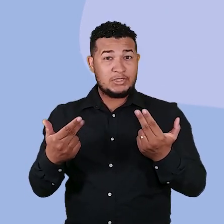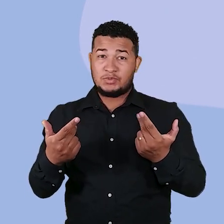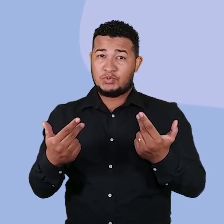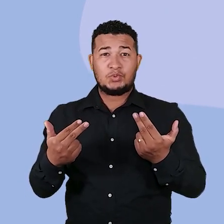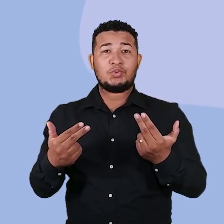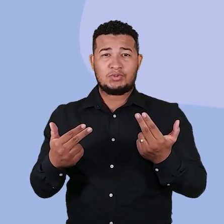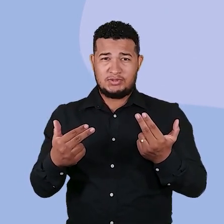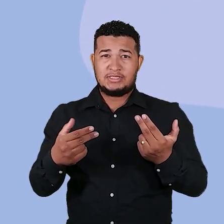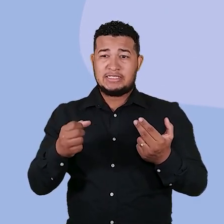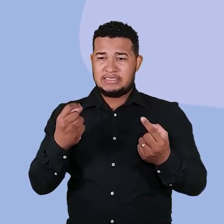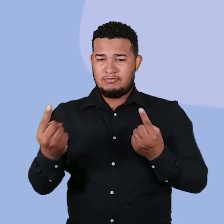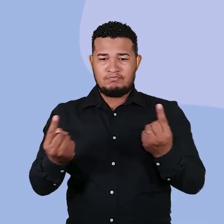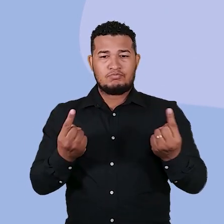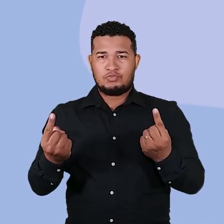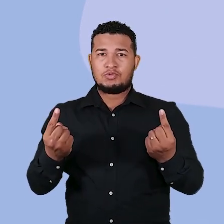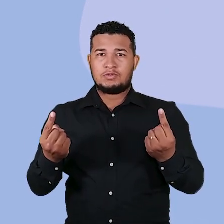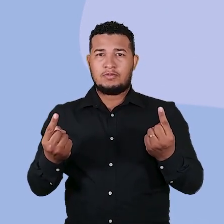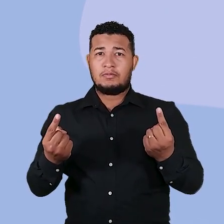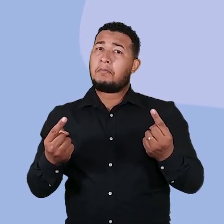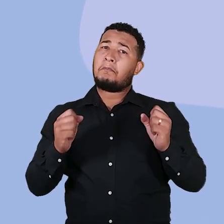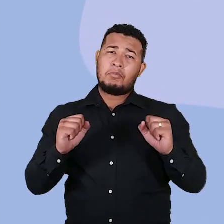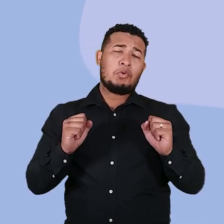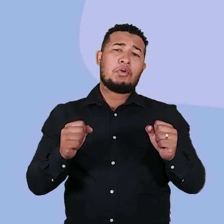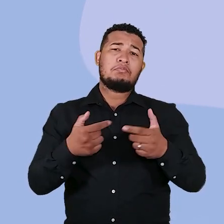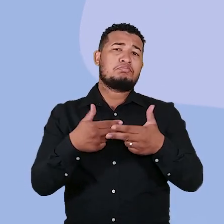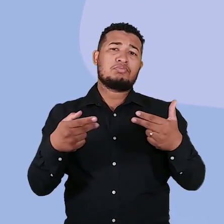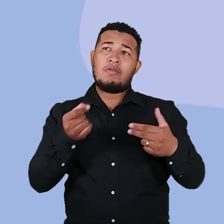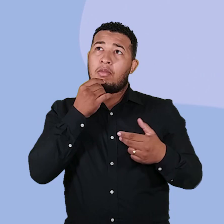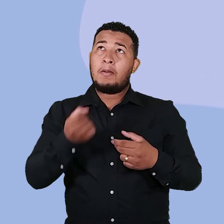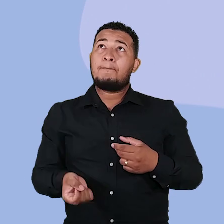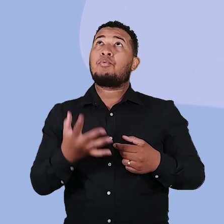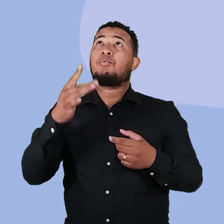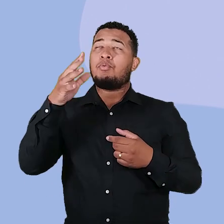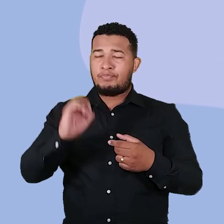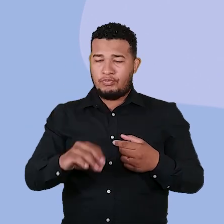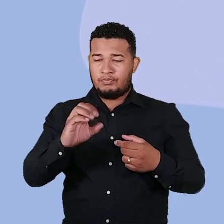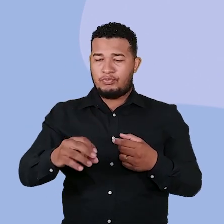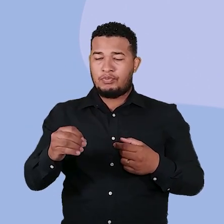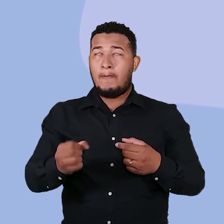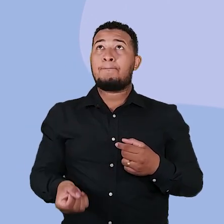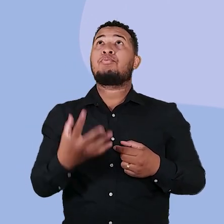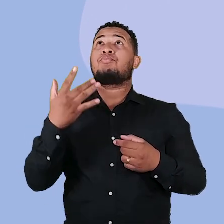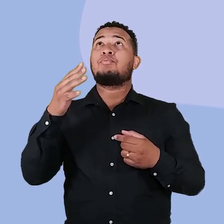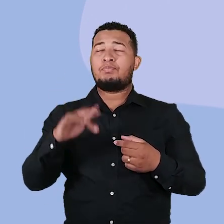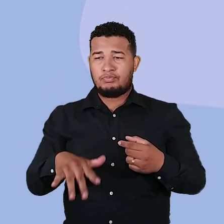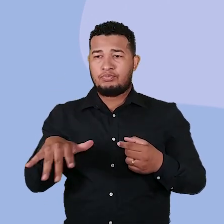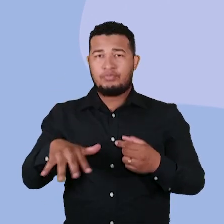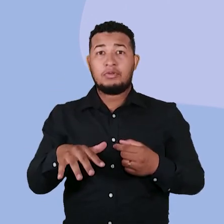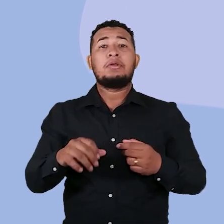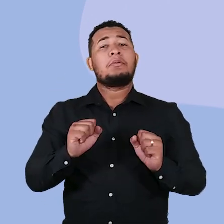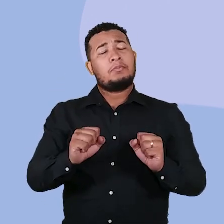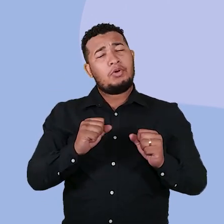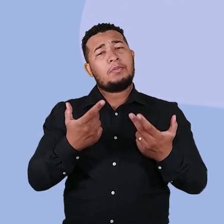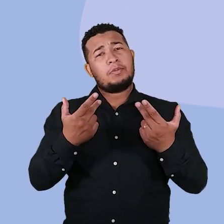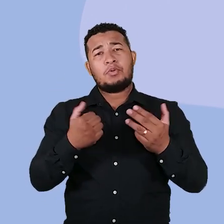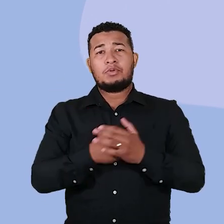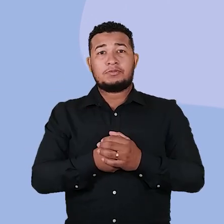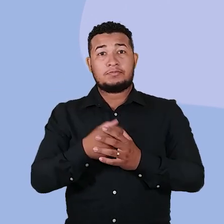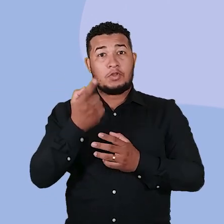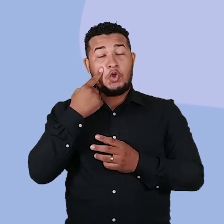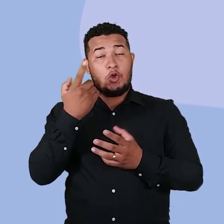de dois dados é a mesma coisa que lançamento de um lado é lançado duas vezes sim ou não